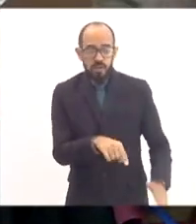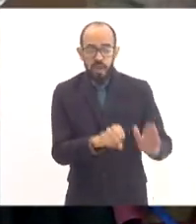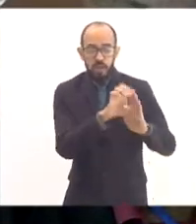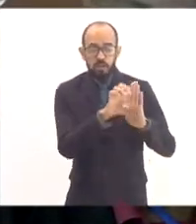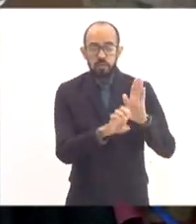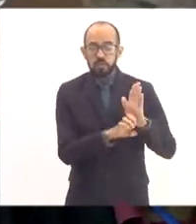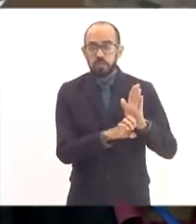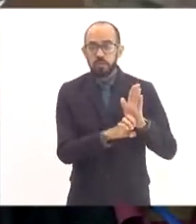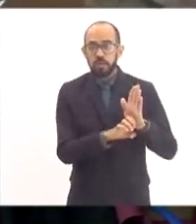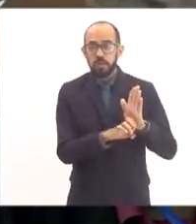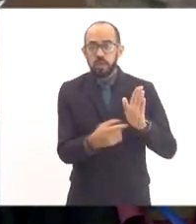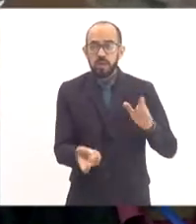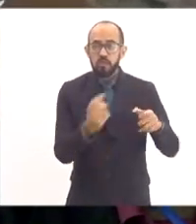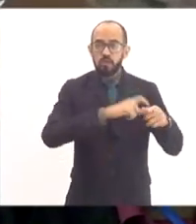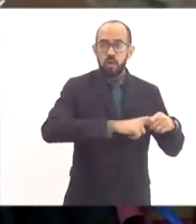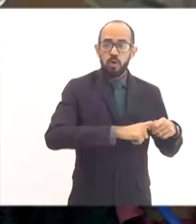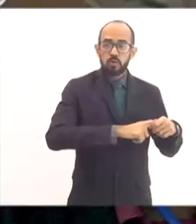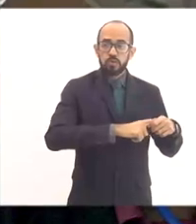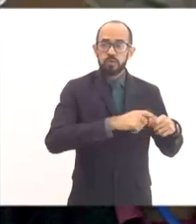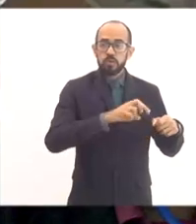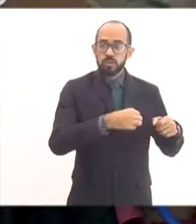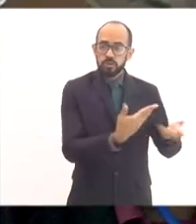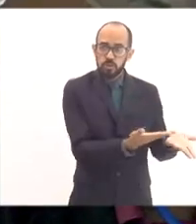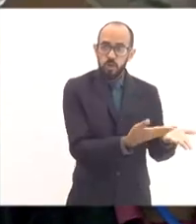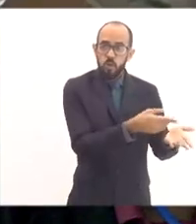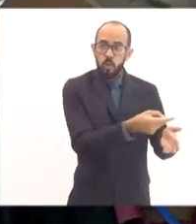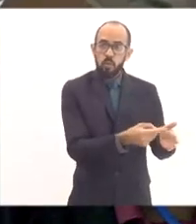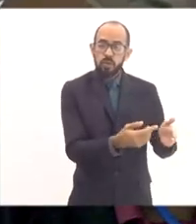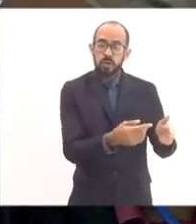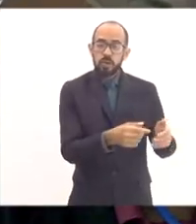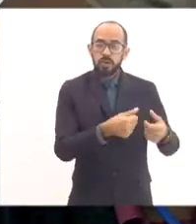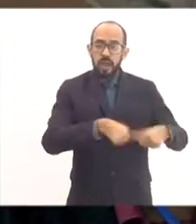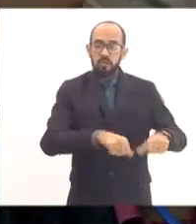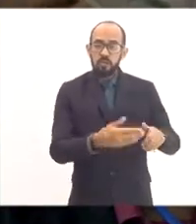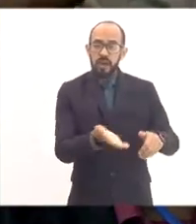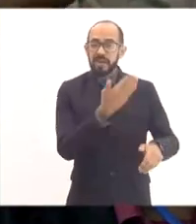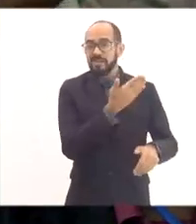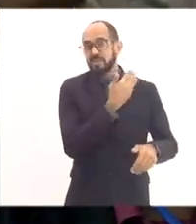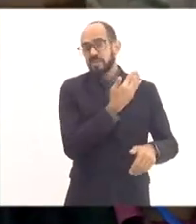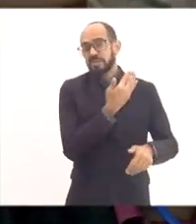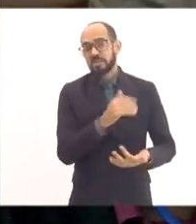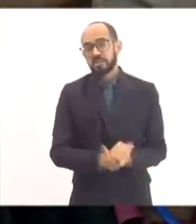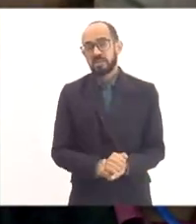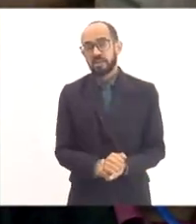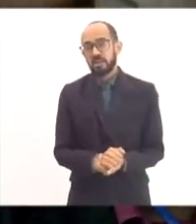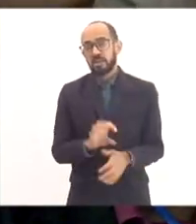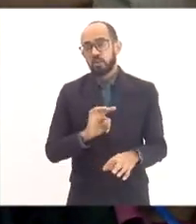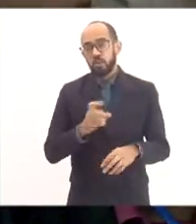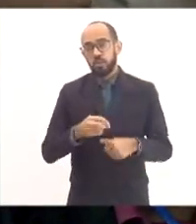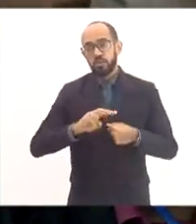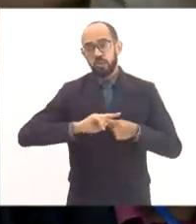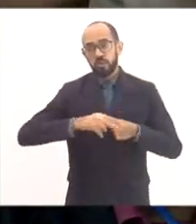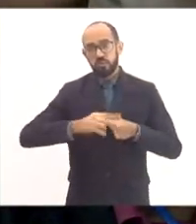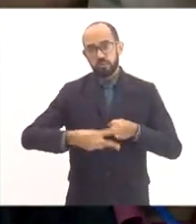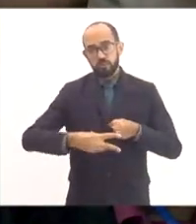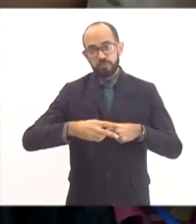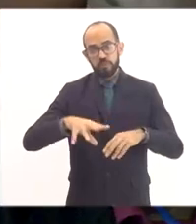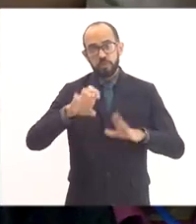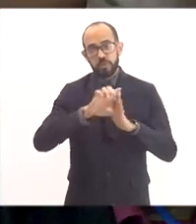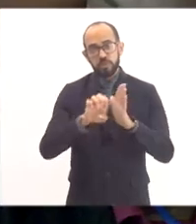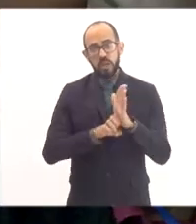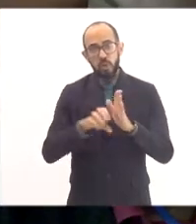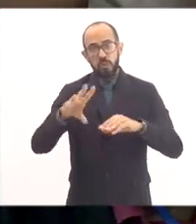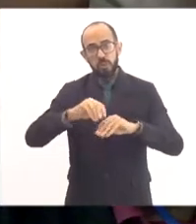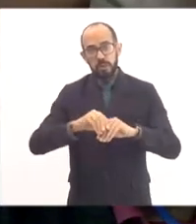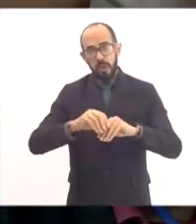efeitos retroativos. Então, que volte ao status quo ante. Ou seja, tudo que foi consequência do edital complementar deve